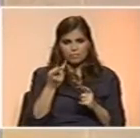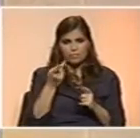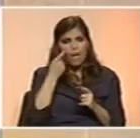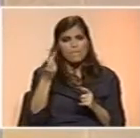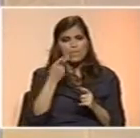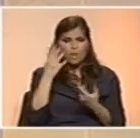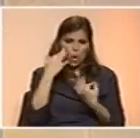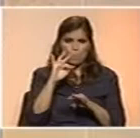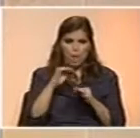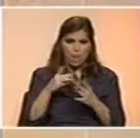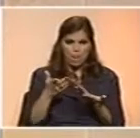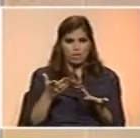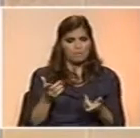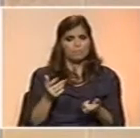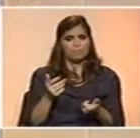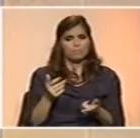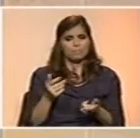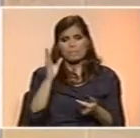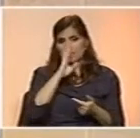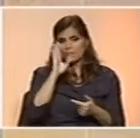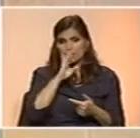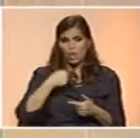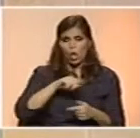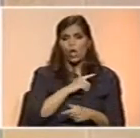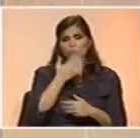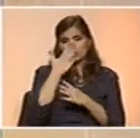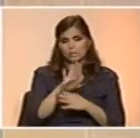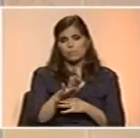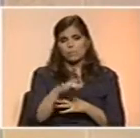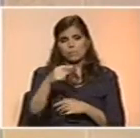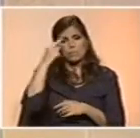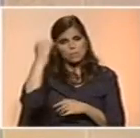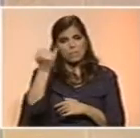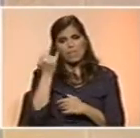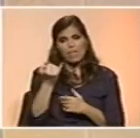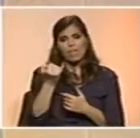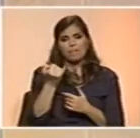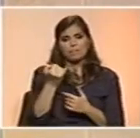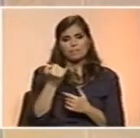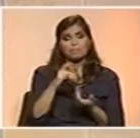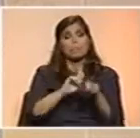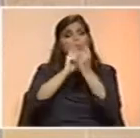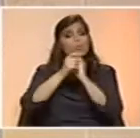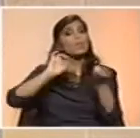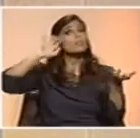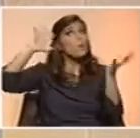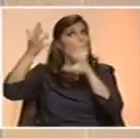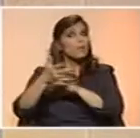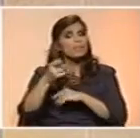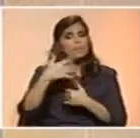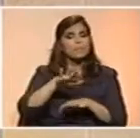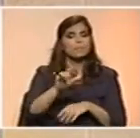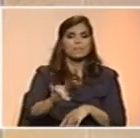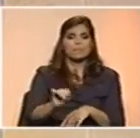Durante a vida normal. Se nós, por exemplo, para termos também noção de, não só em termos de alterações climáticas, mas, por exemplo, em